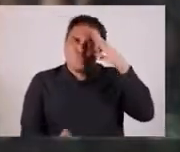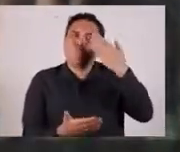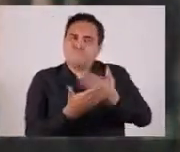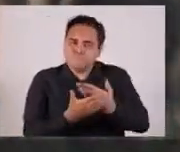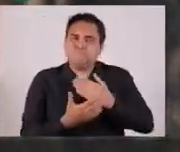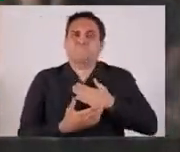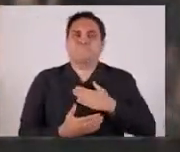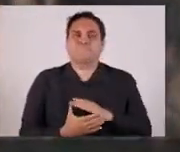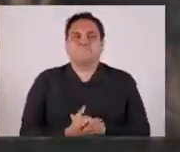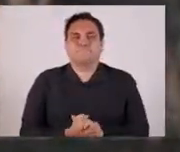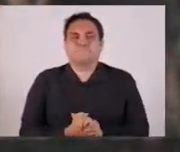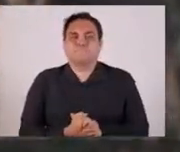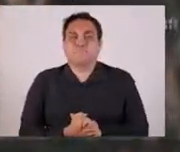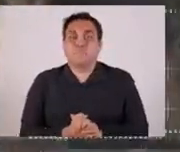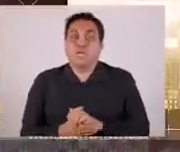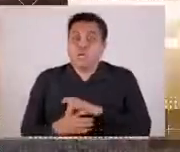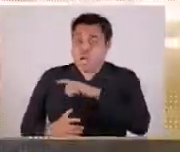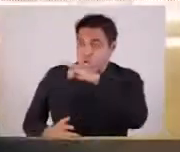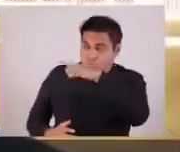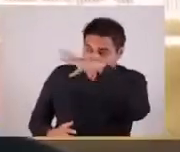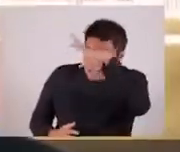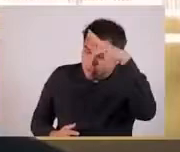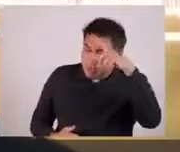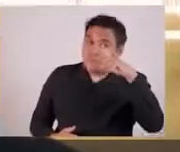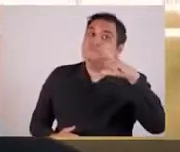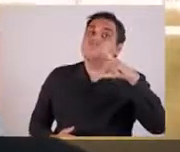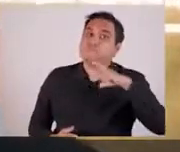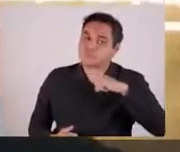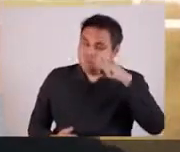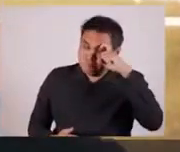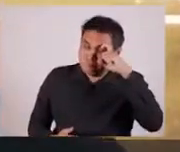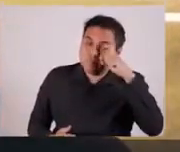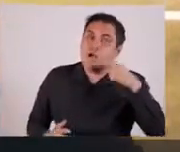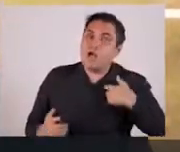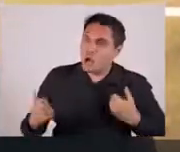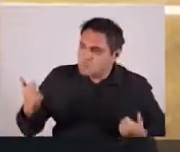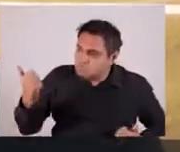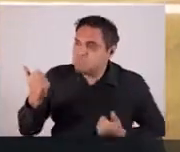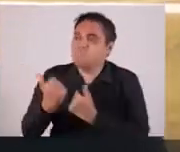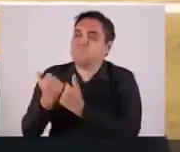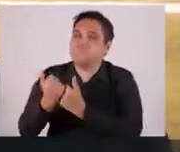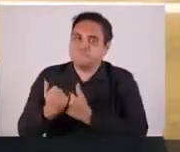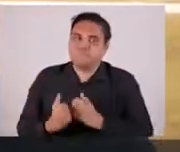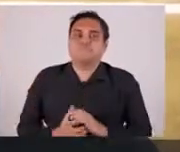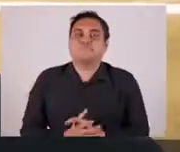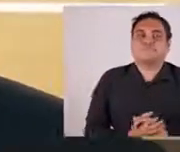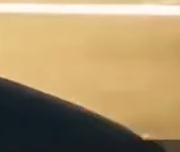em mim. Vote 51. Por exemplo, Manaus. Manaus tem um candidato a prefeito lá. Manaus. É o Coronel Menezes.